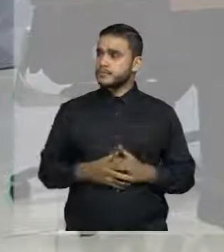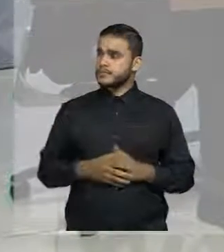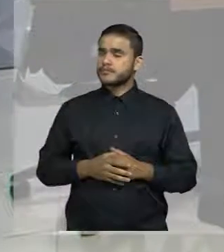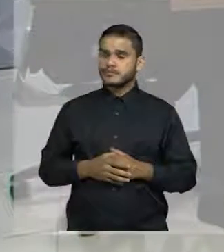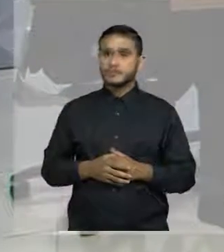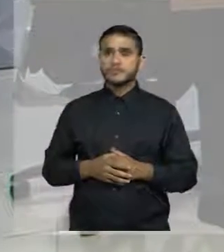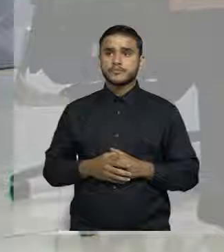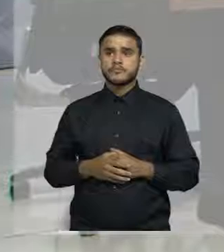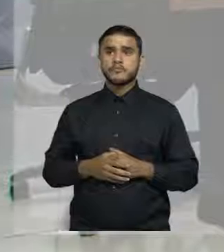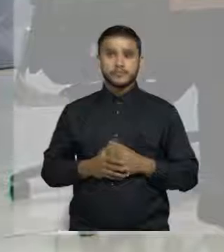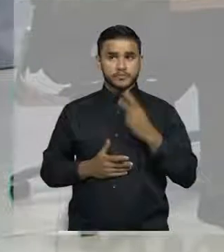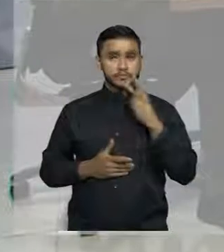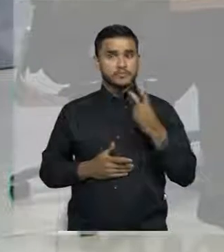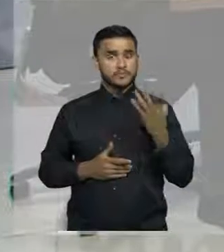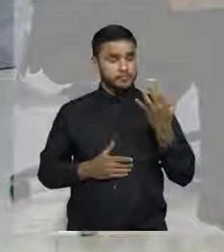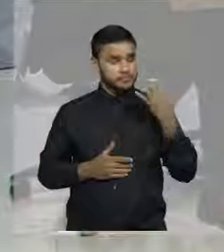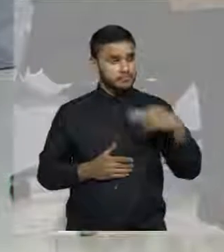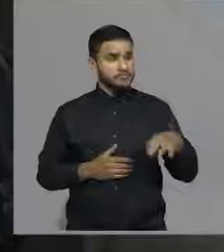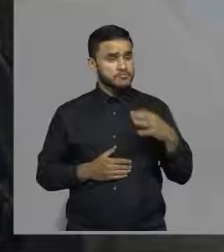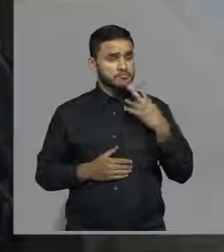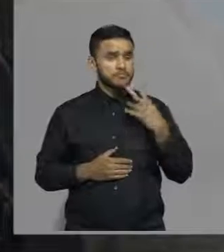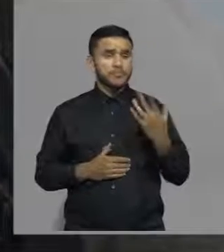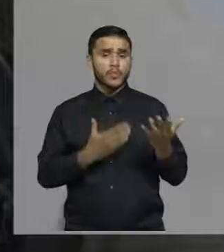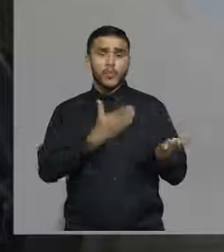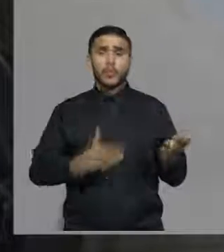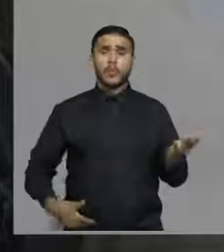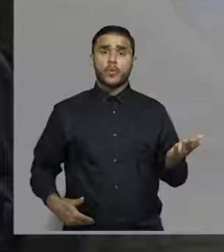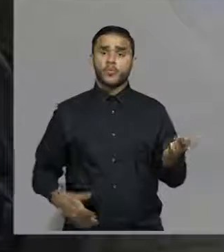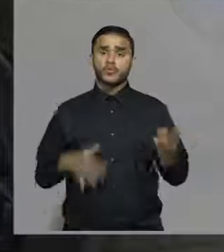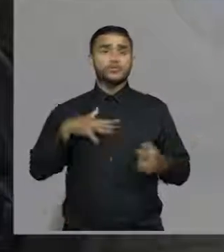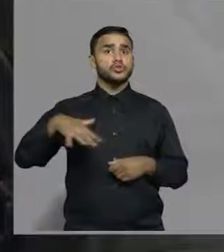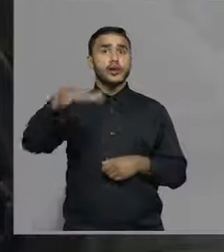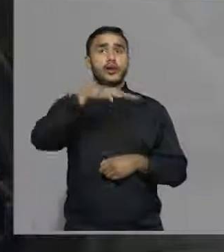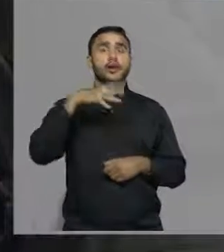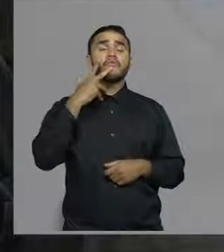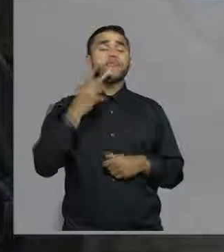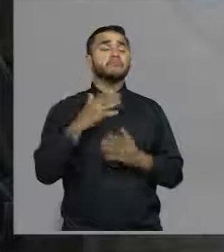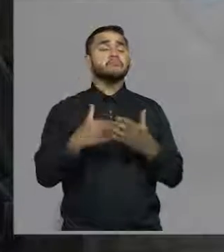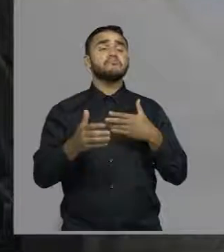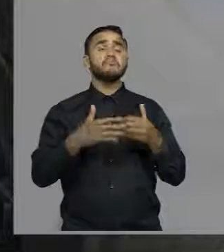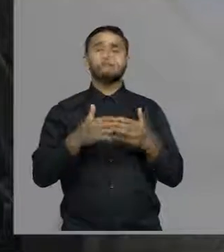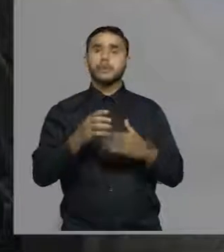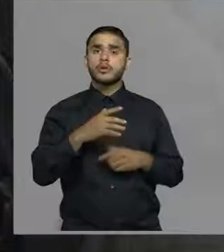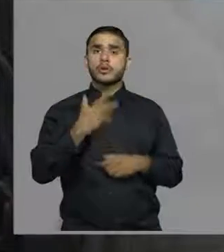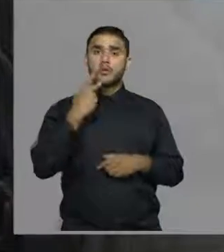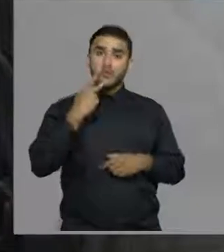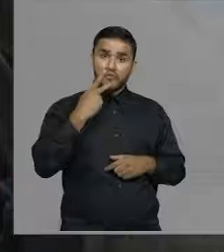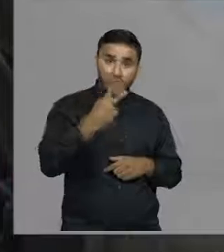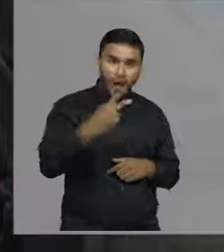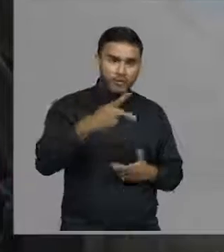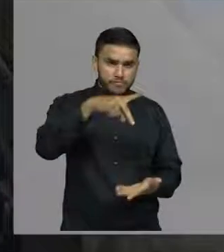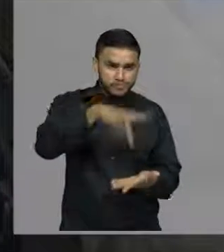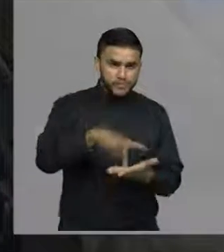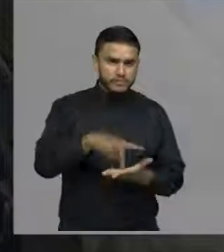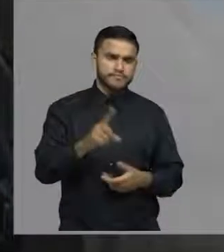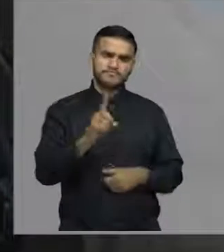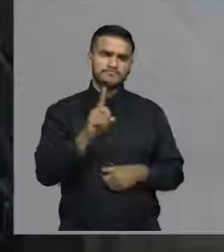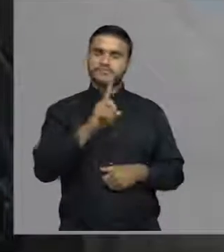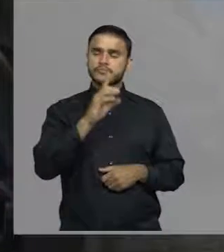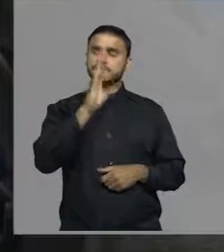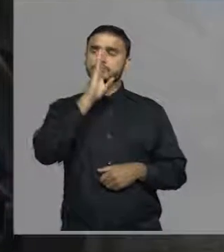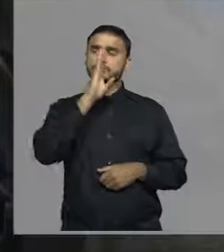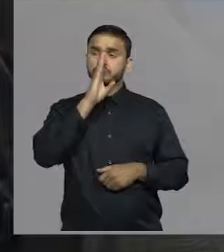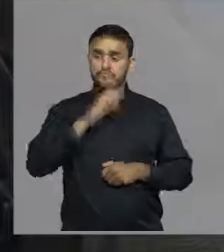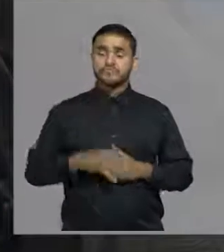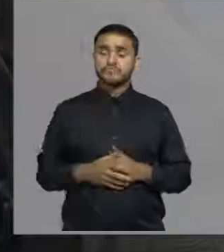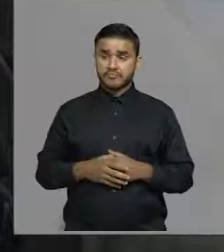uma incapacidade dos governadores, em geral, de enfrentar. E muitos não assumem isto, né? Porque é, de fato, dizer, o